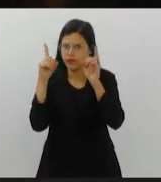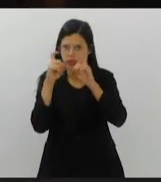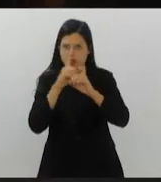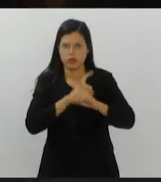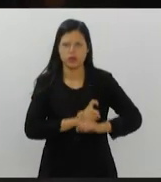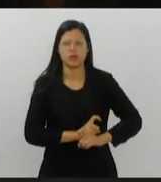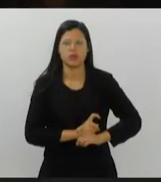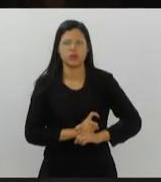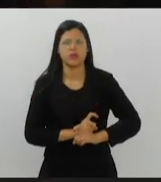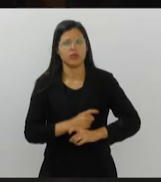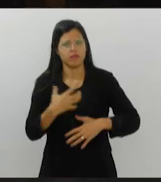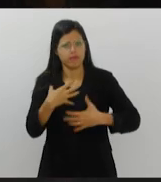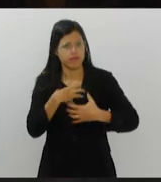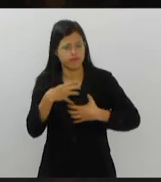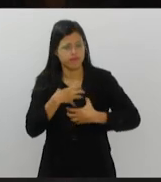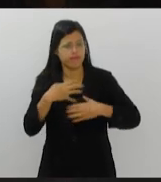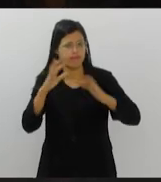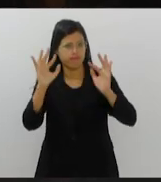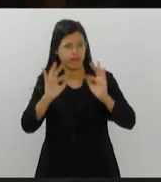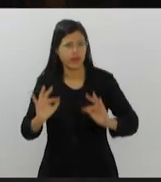feliz, porque